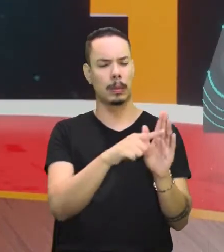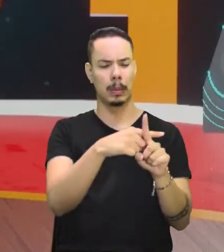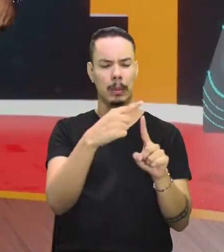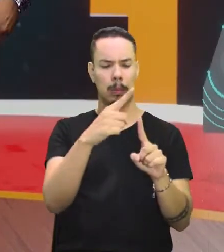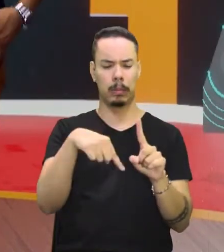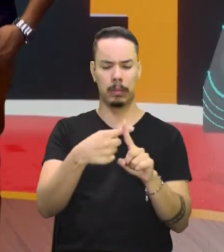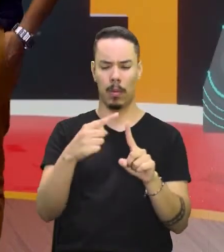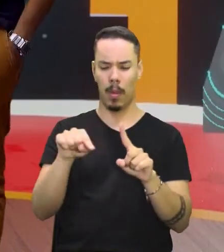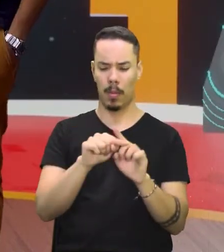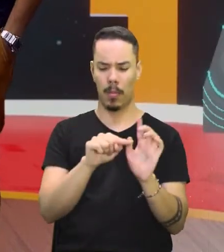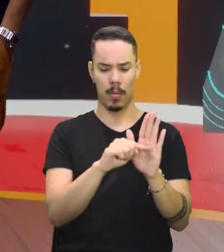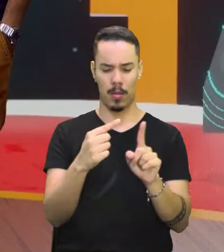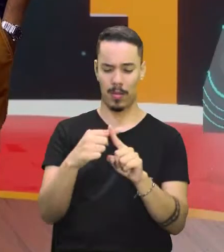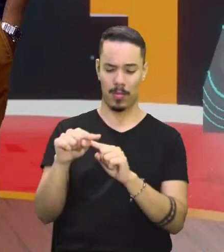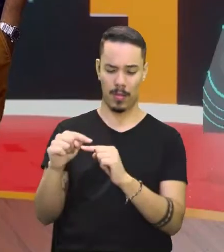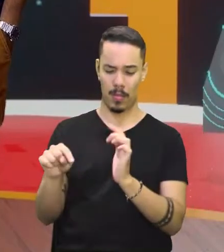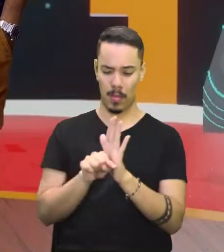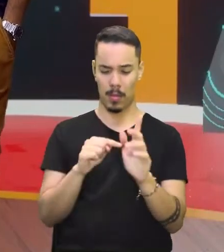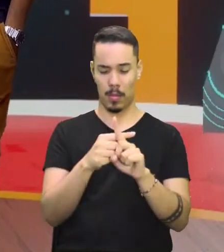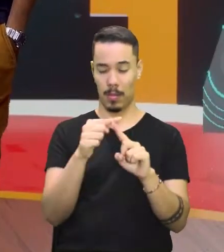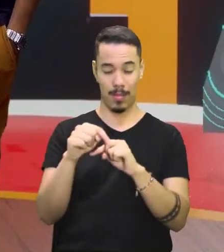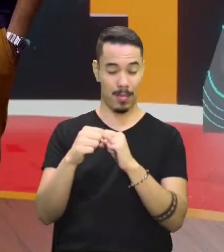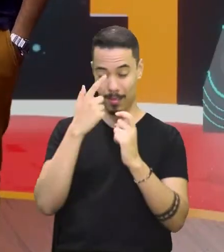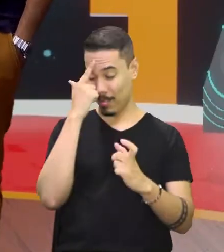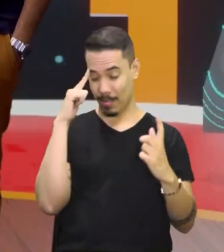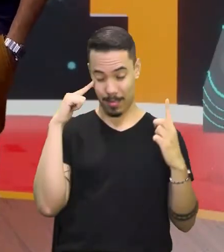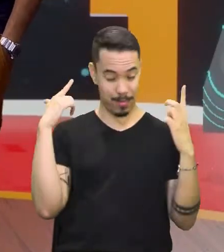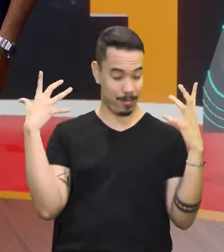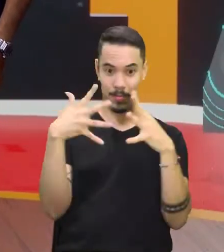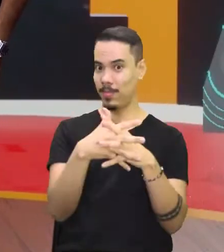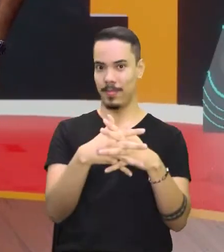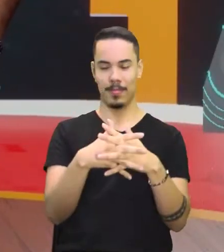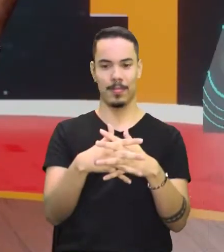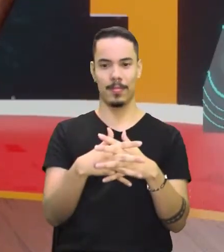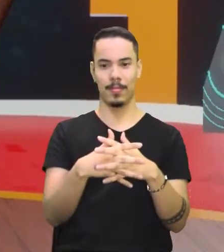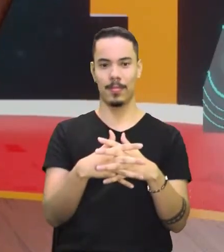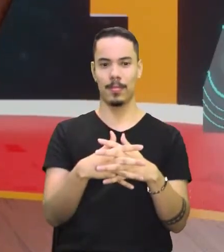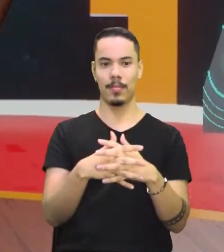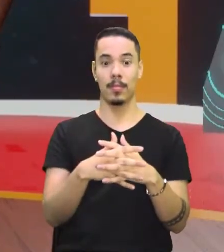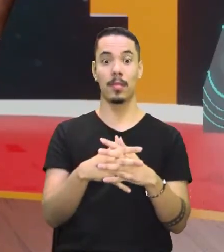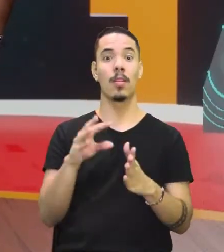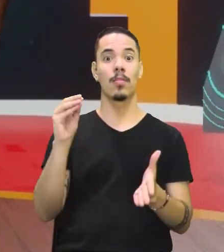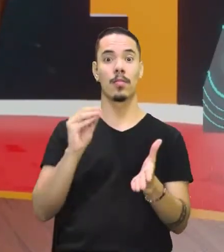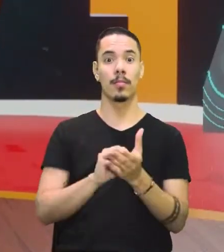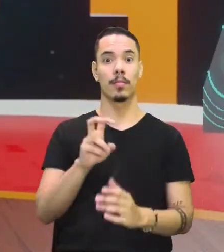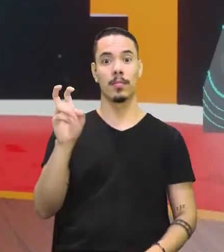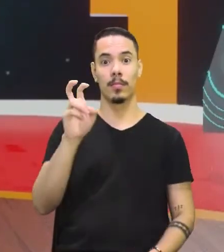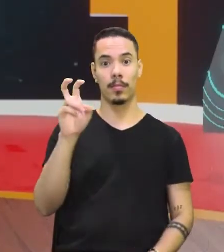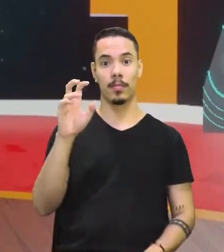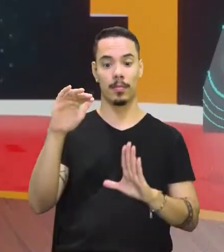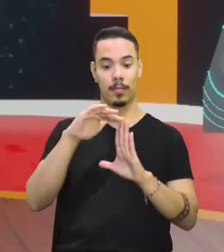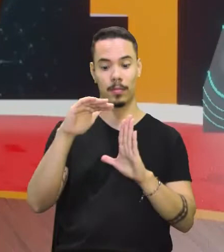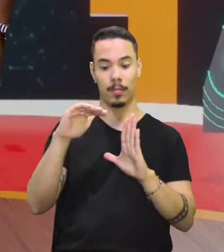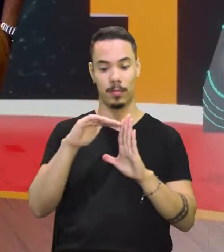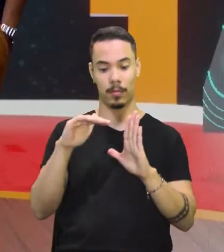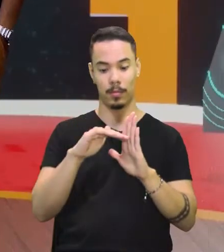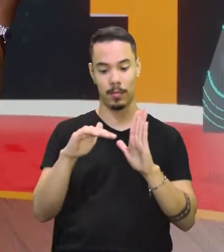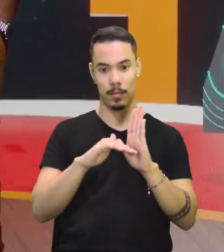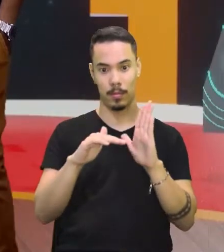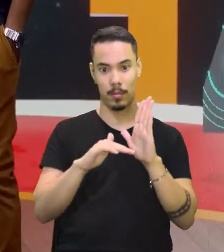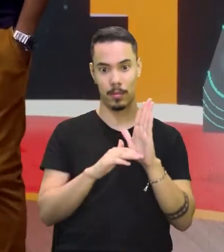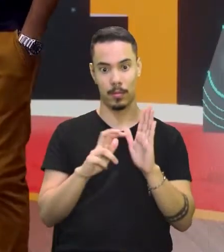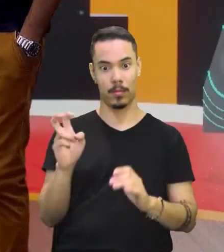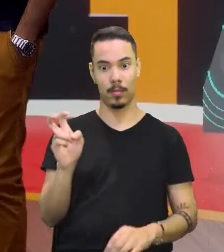tal. Mesmo, né? Falta o 5º passo. Falta o 5º passo. Uma vez que a gente fez esse